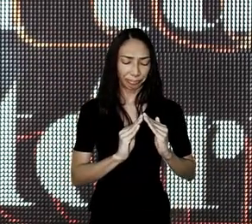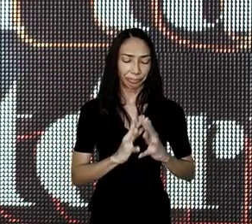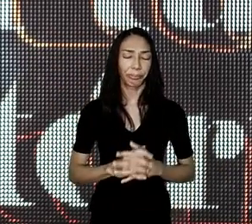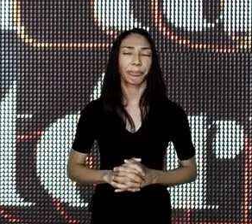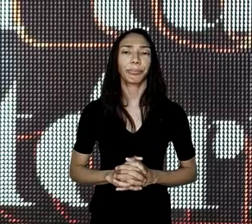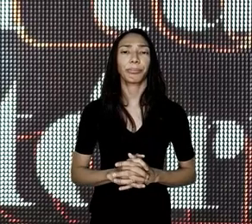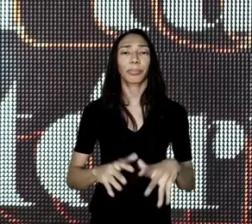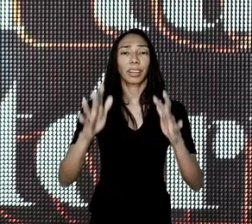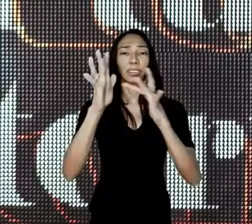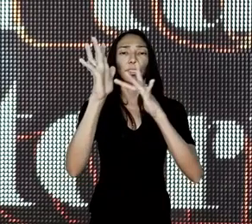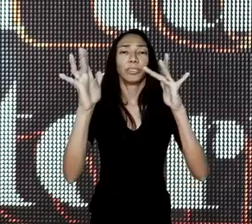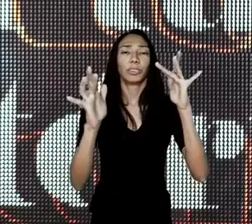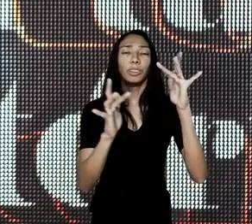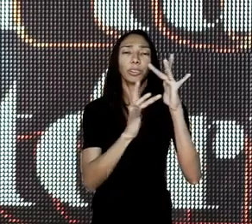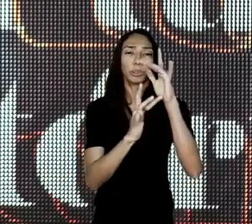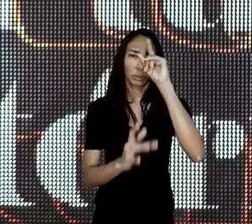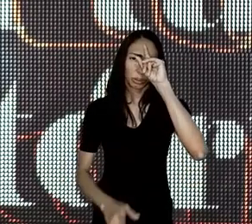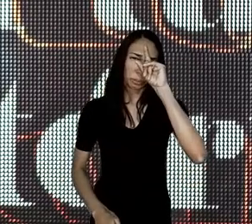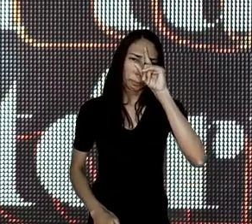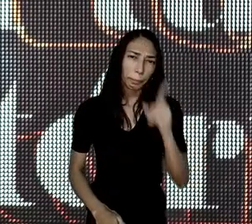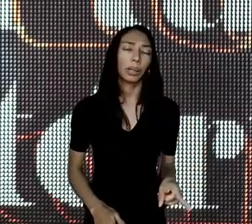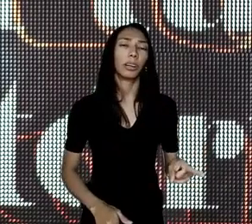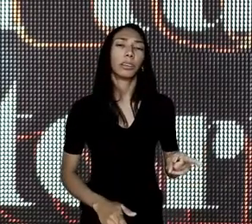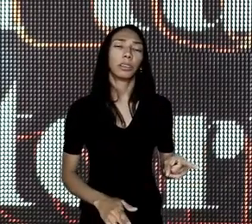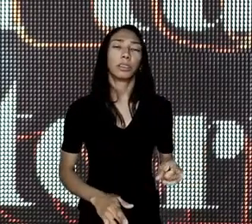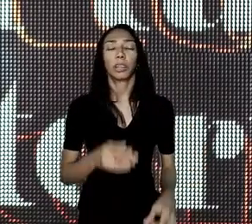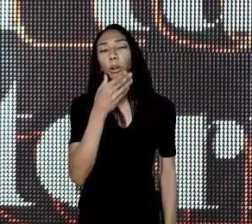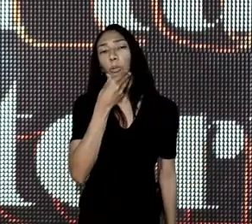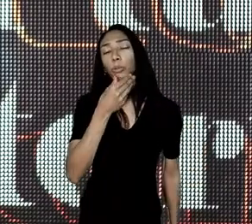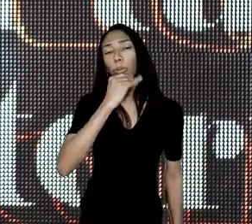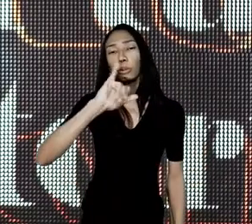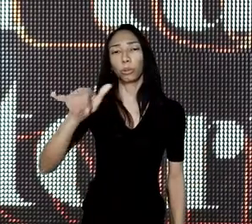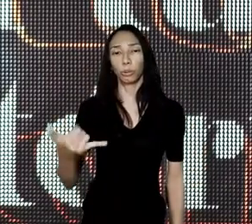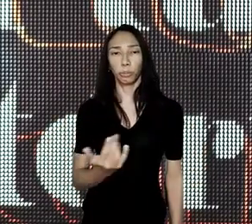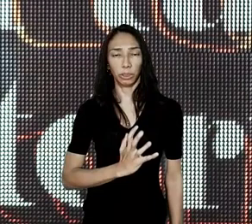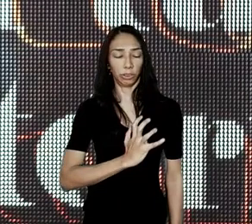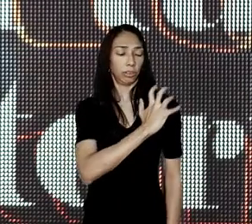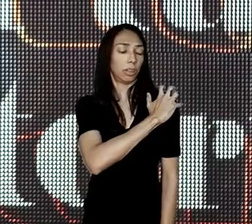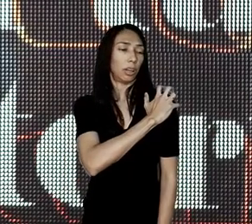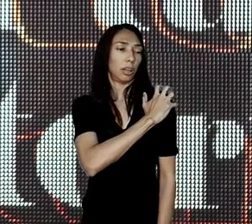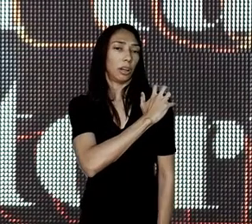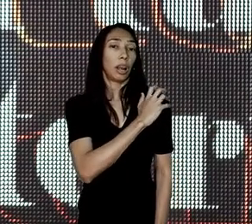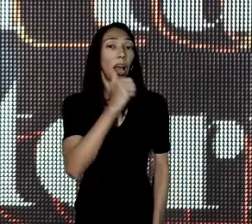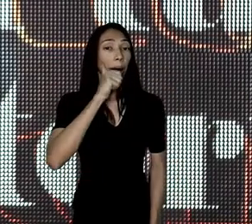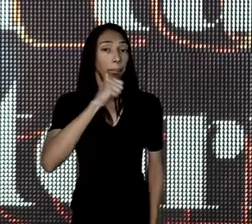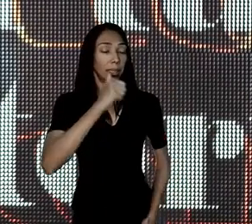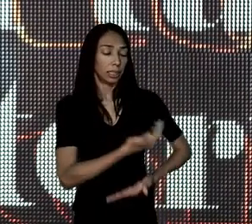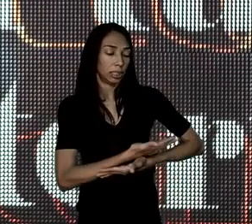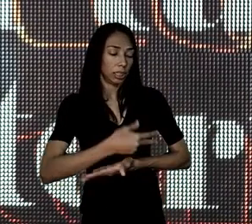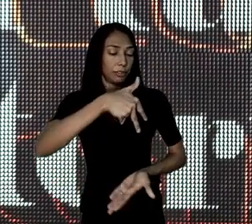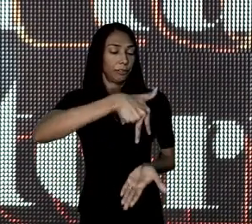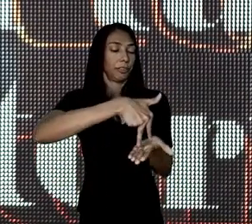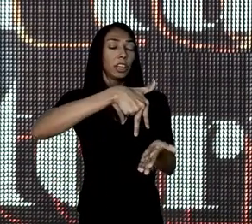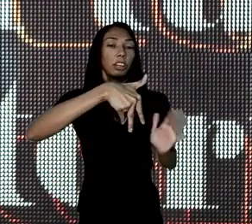Por último, Jesus dá o último comando a Jairo e a sua família. A menina levanta e Jesus diz: dá-lhe de